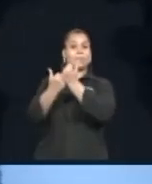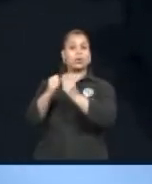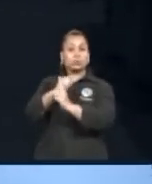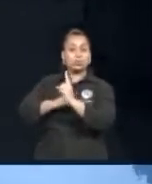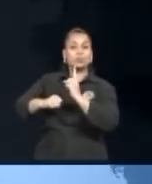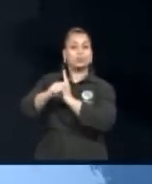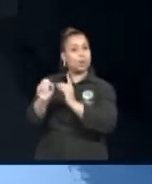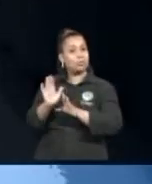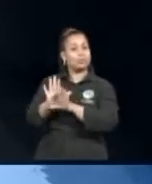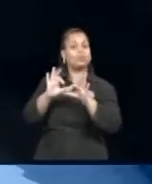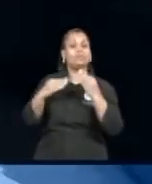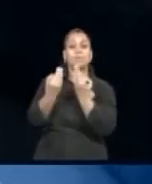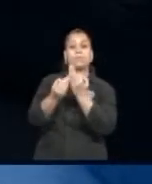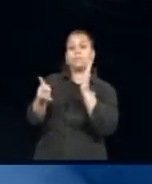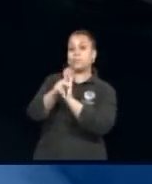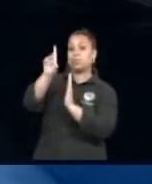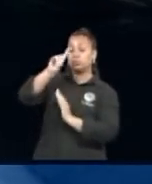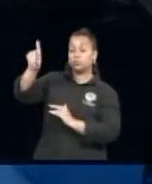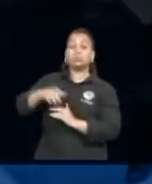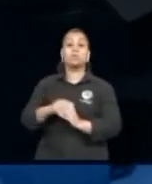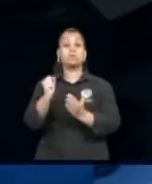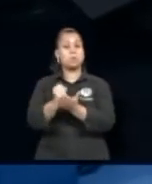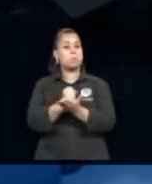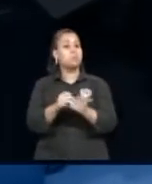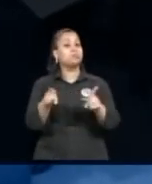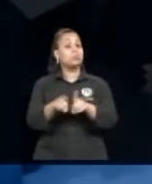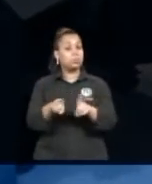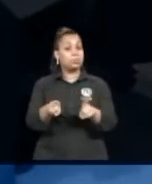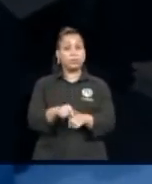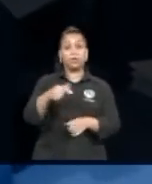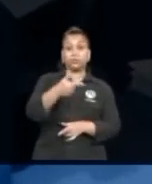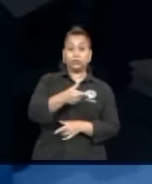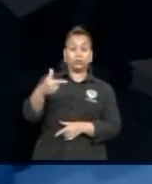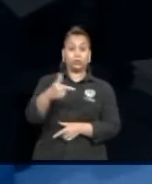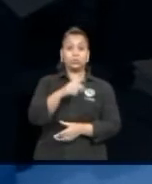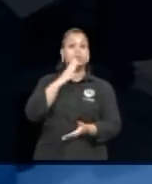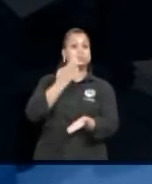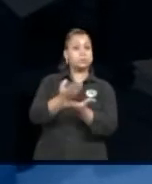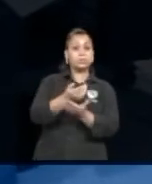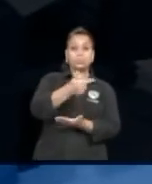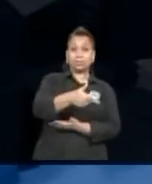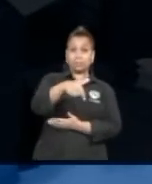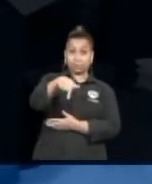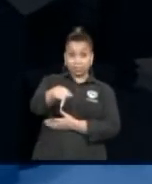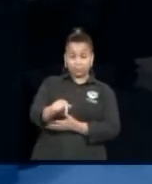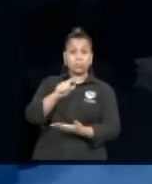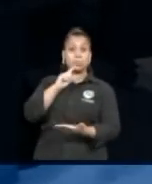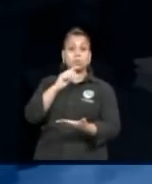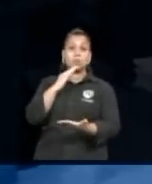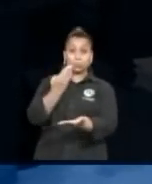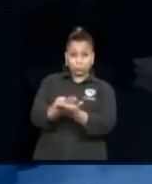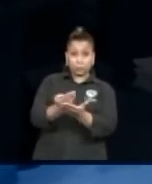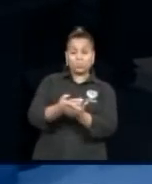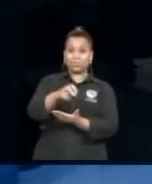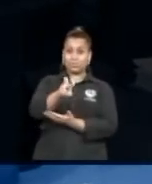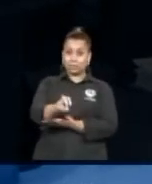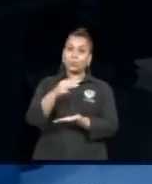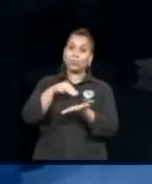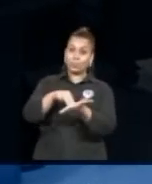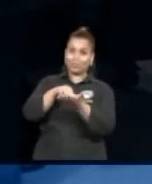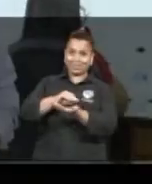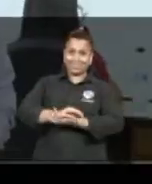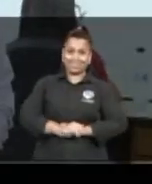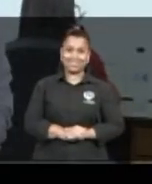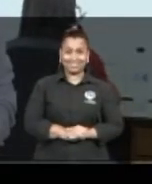Assistência Social Família de Deus. Foram protocolados também 22 requerimentos, 75 indicações e 5